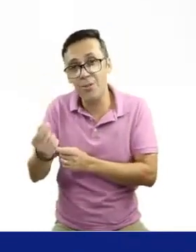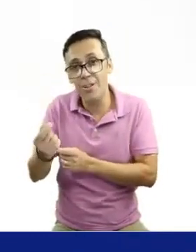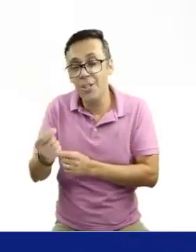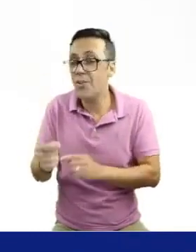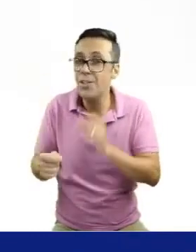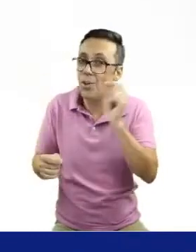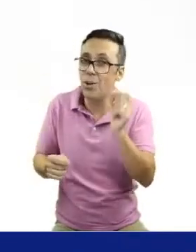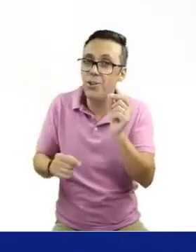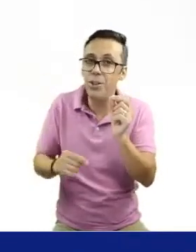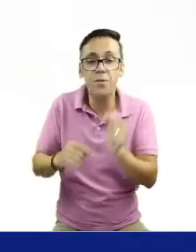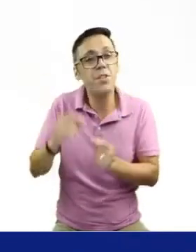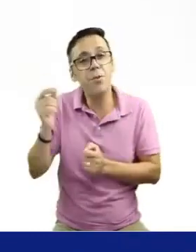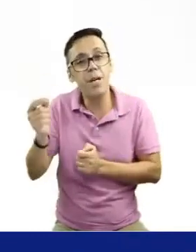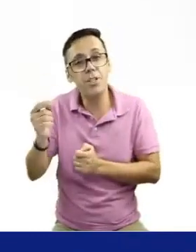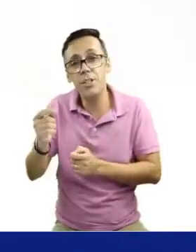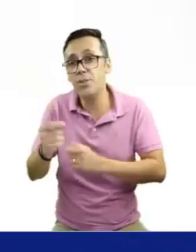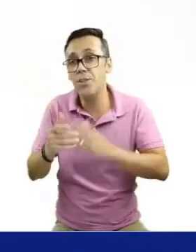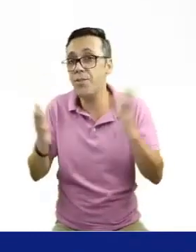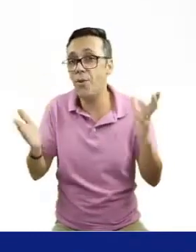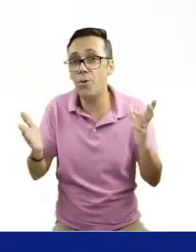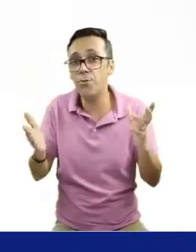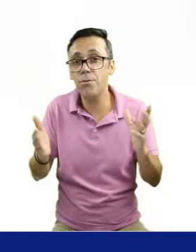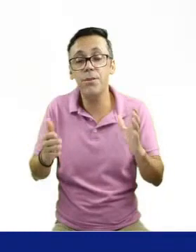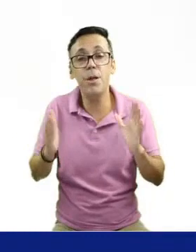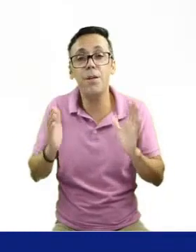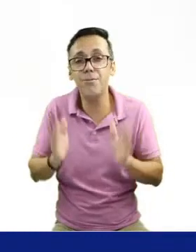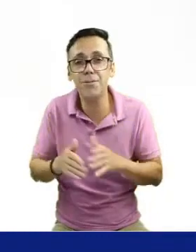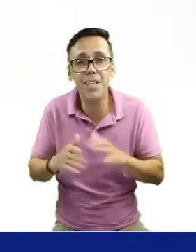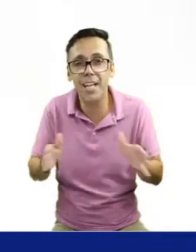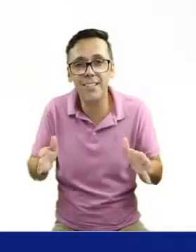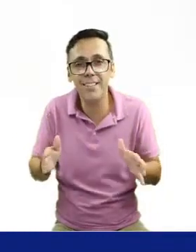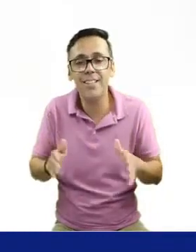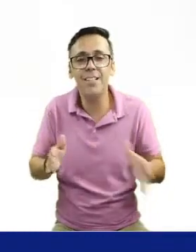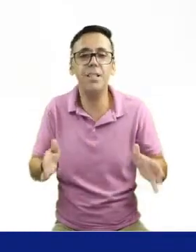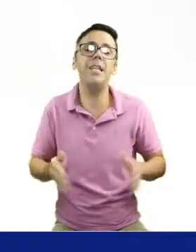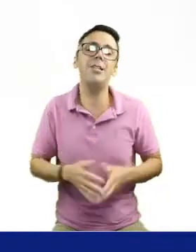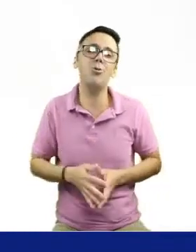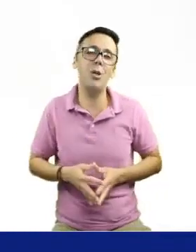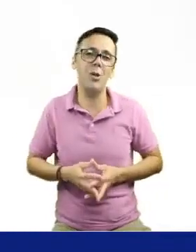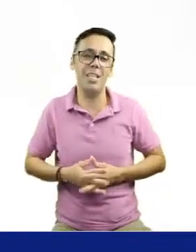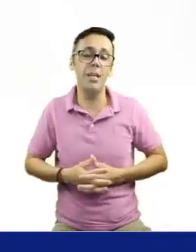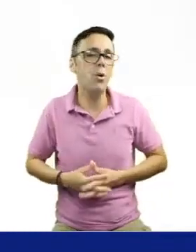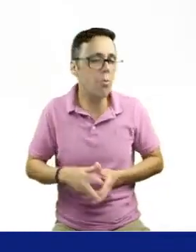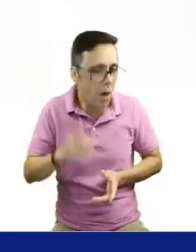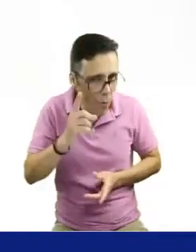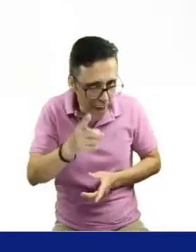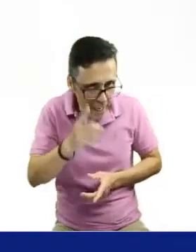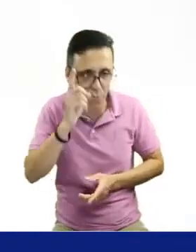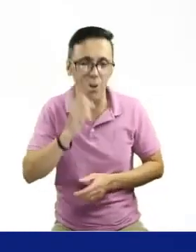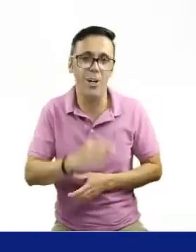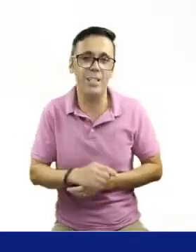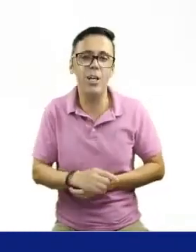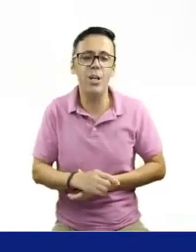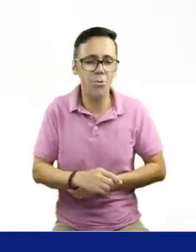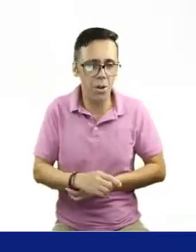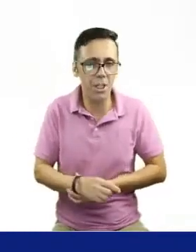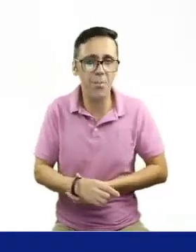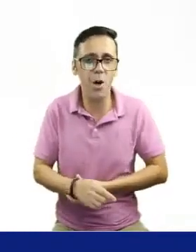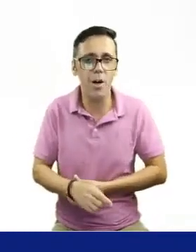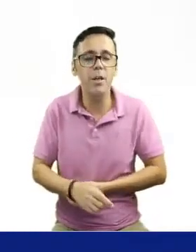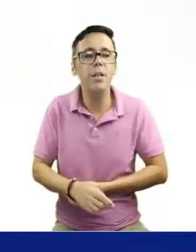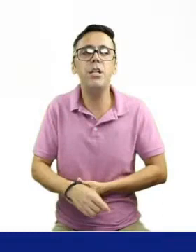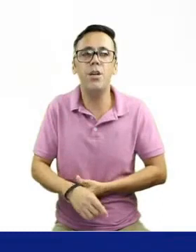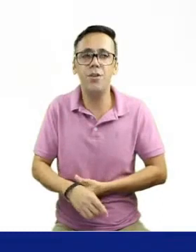você tiver um Rio Preto se você for gordinho se você for baixinho se você falta não é não interessa interessa sua nota Qual é a sua nota